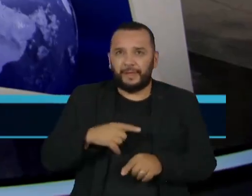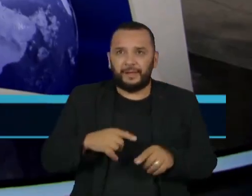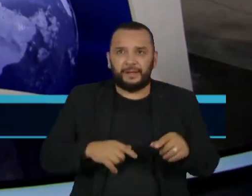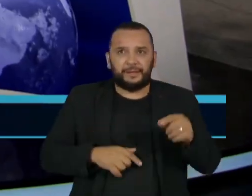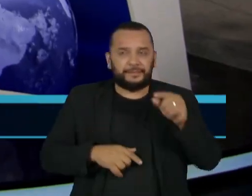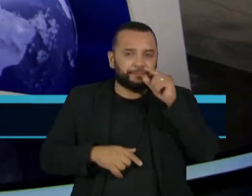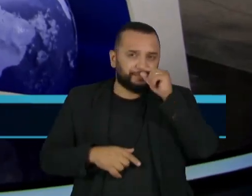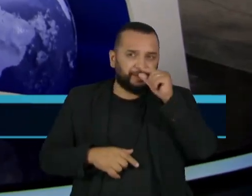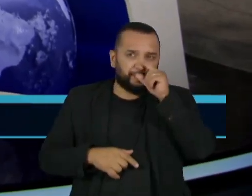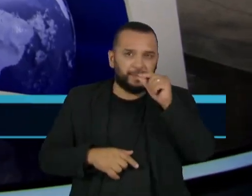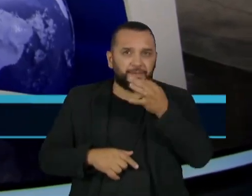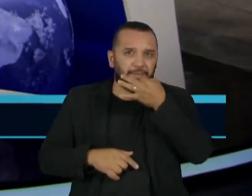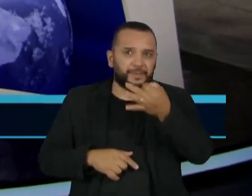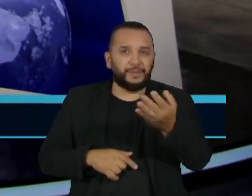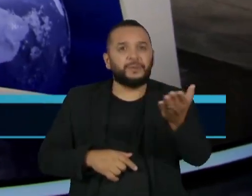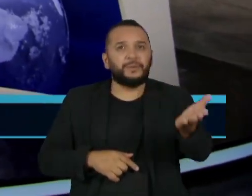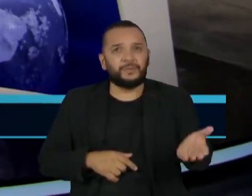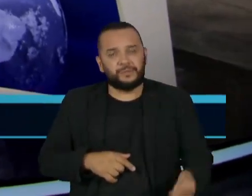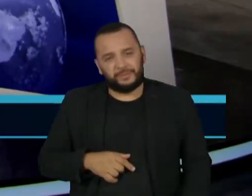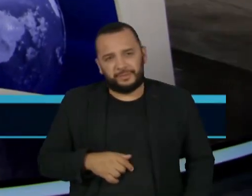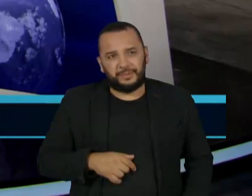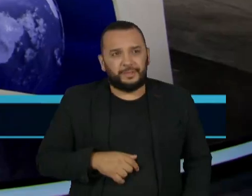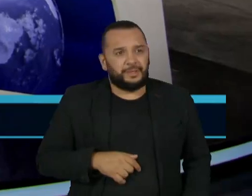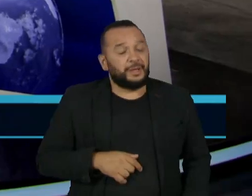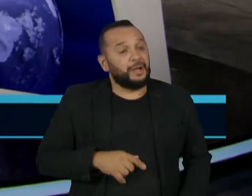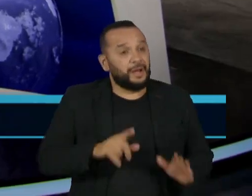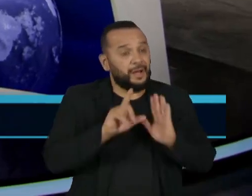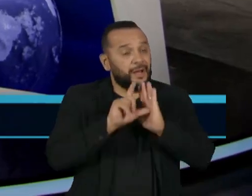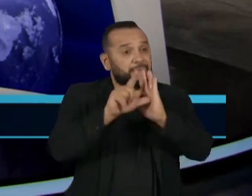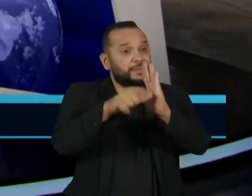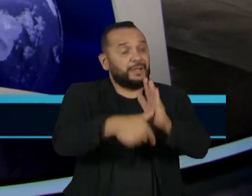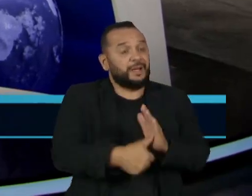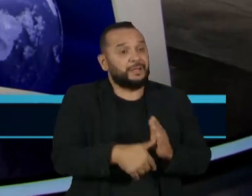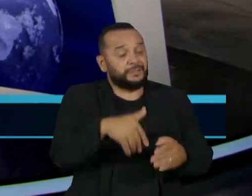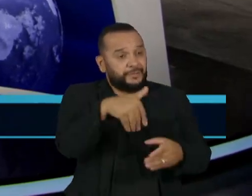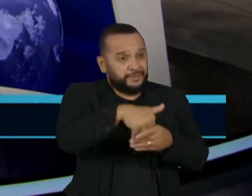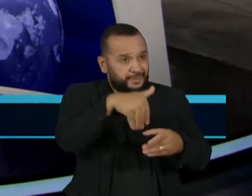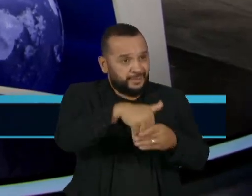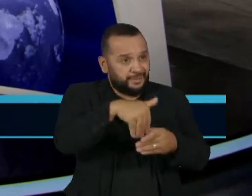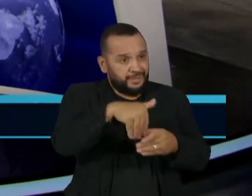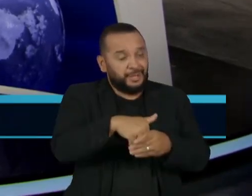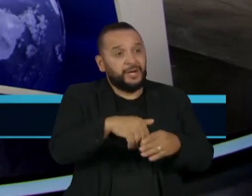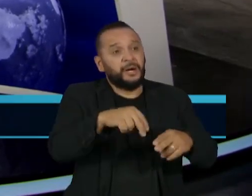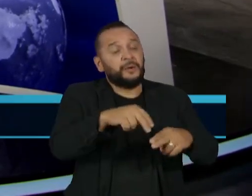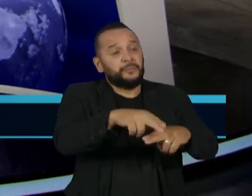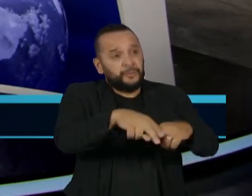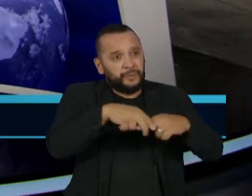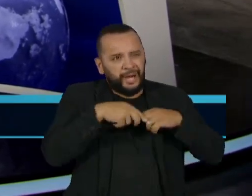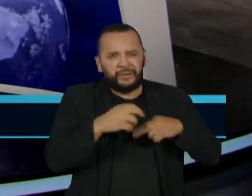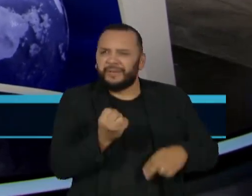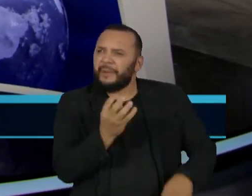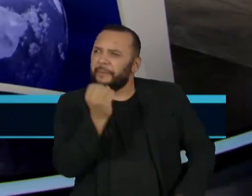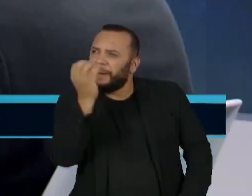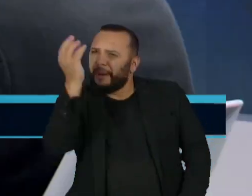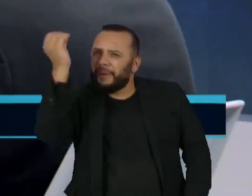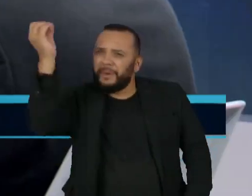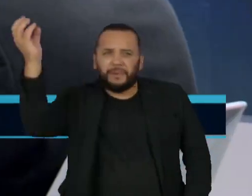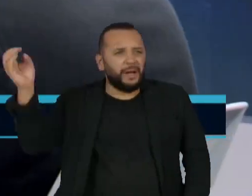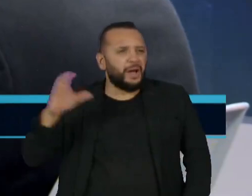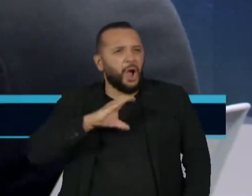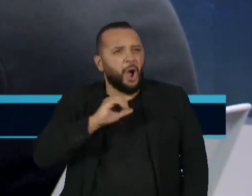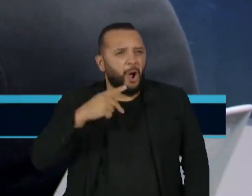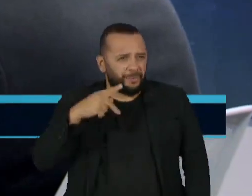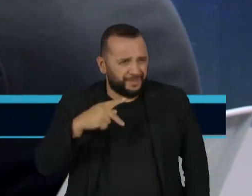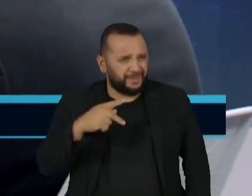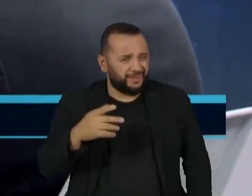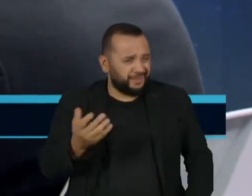ver a opinião do Capaz. Se esse atraso da esse atraso das votações causado por essa ida de vários parlamentares para a COP vale